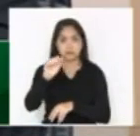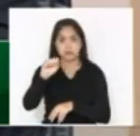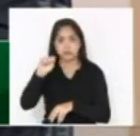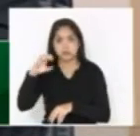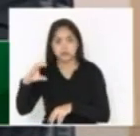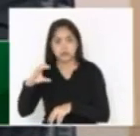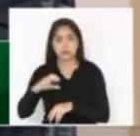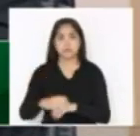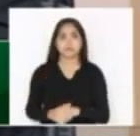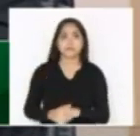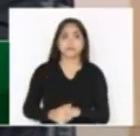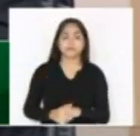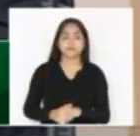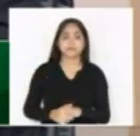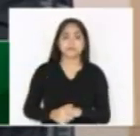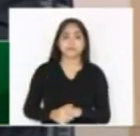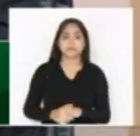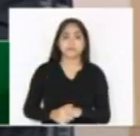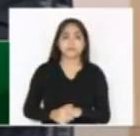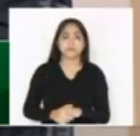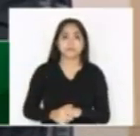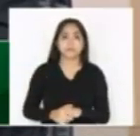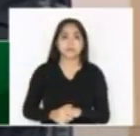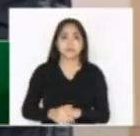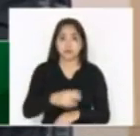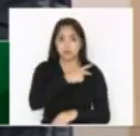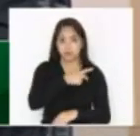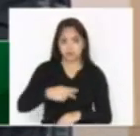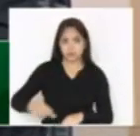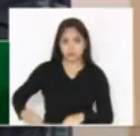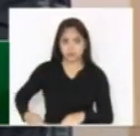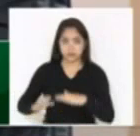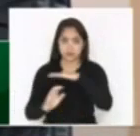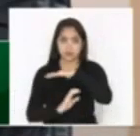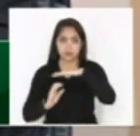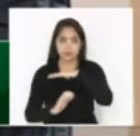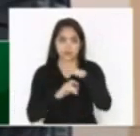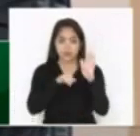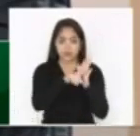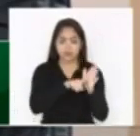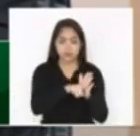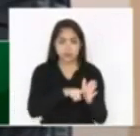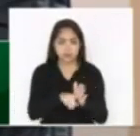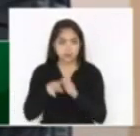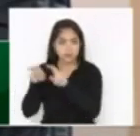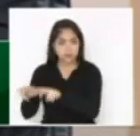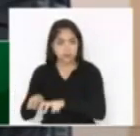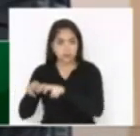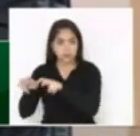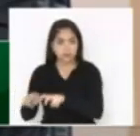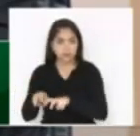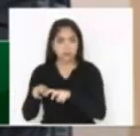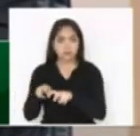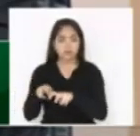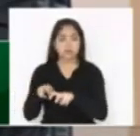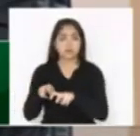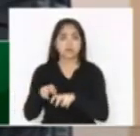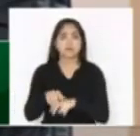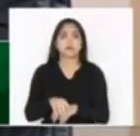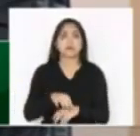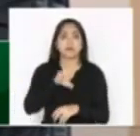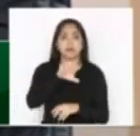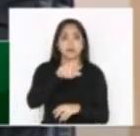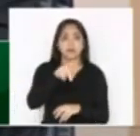Barbieri, e senhor presidente da Empresa de Pesquisa Agropecuária e Extensão Rural de Santa Catarina,